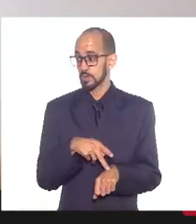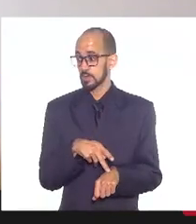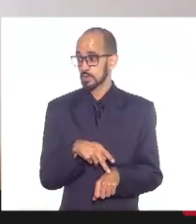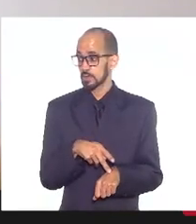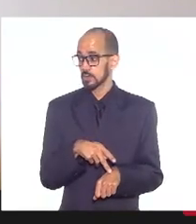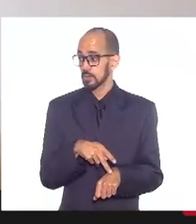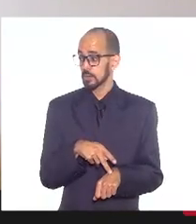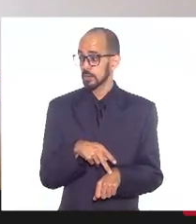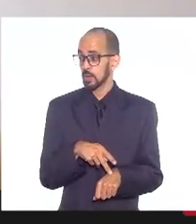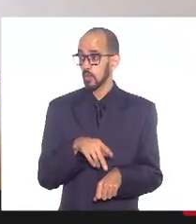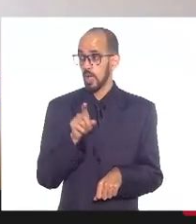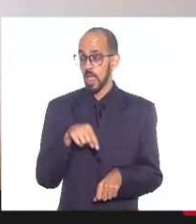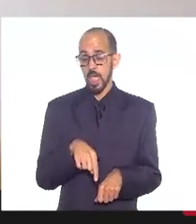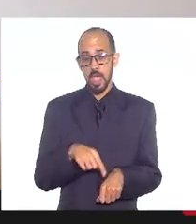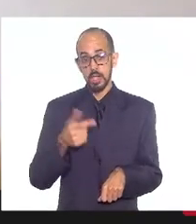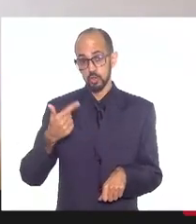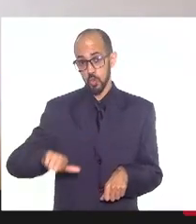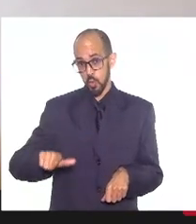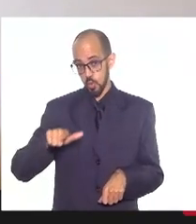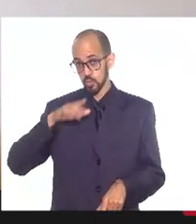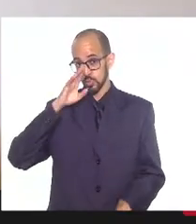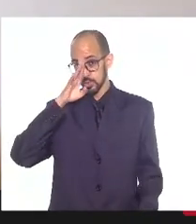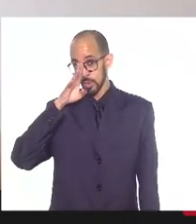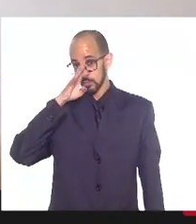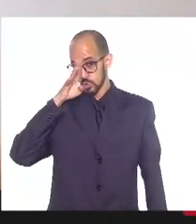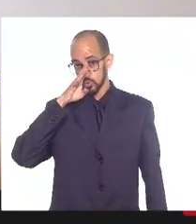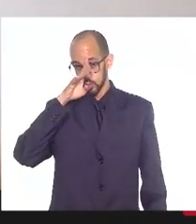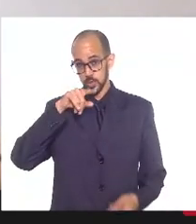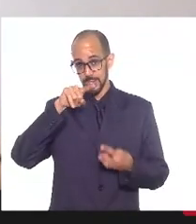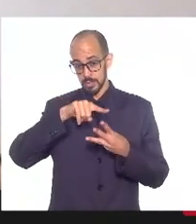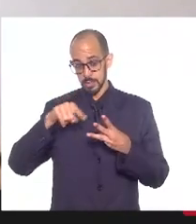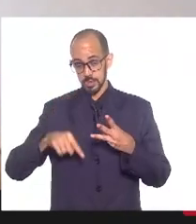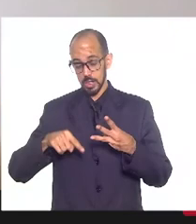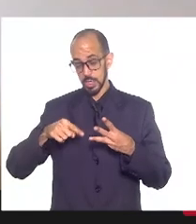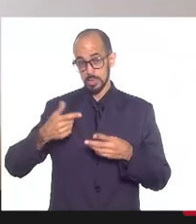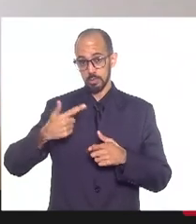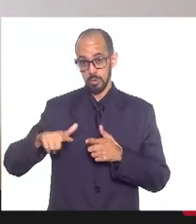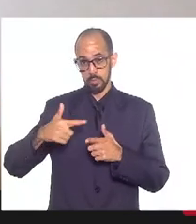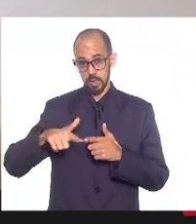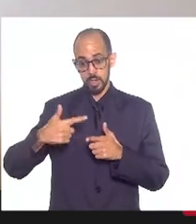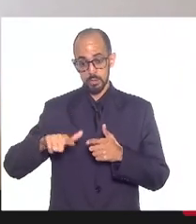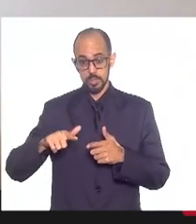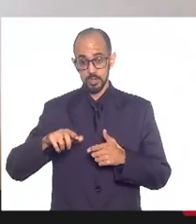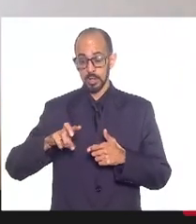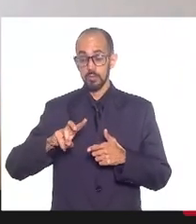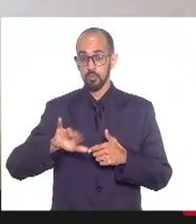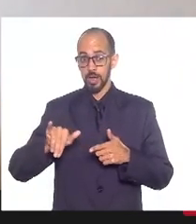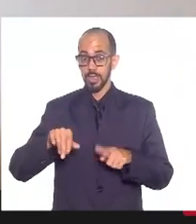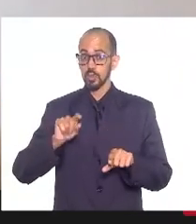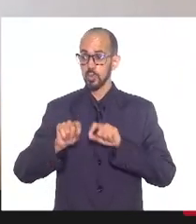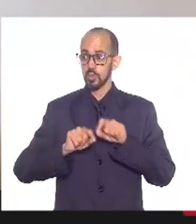outros absurdos desses jabutis, né, que vão certamente